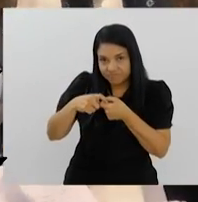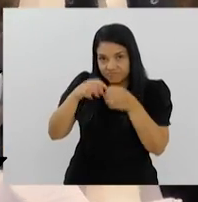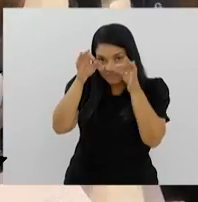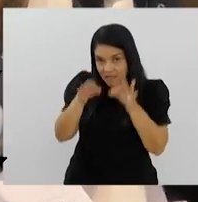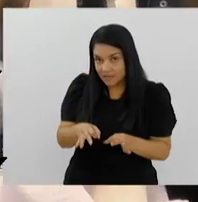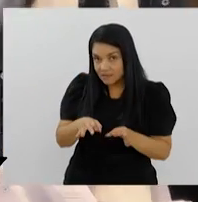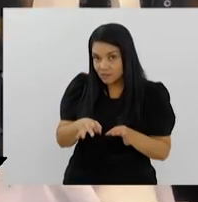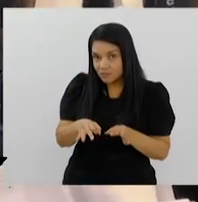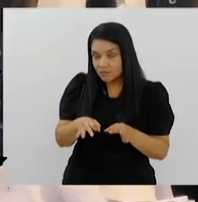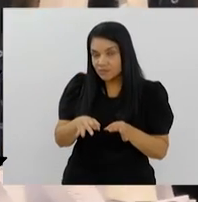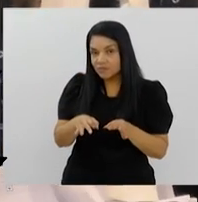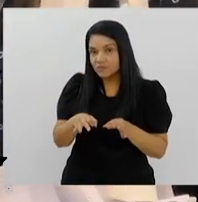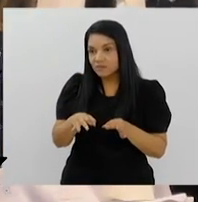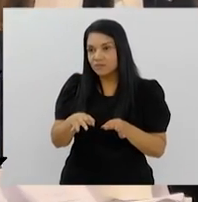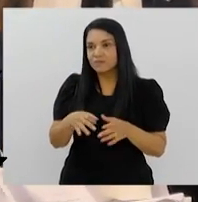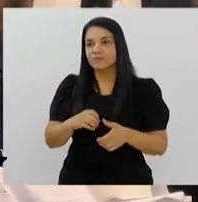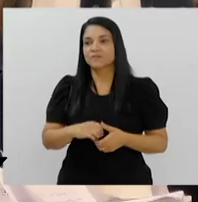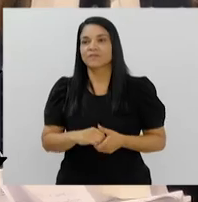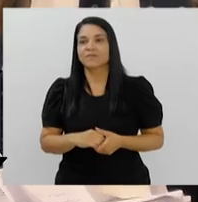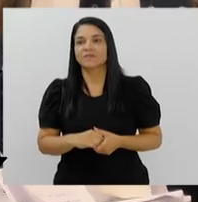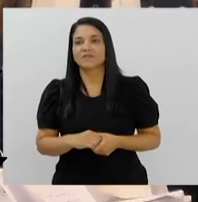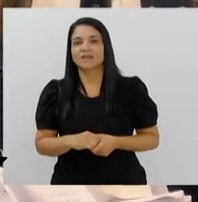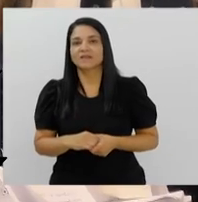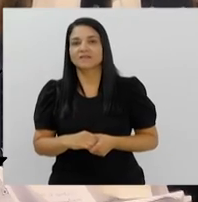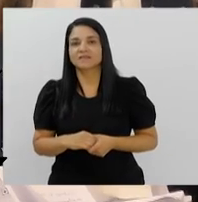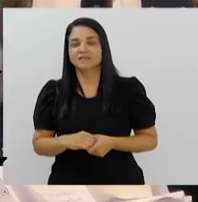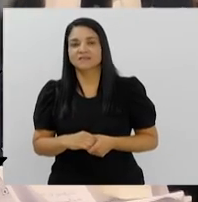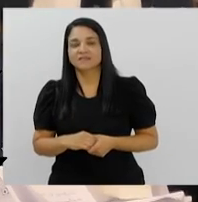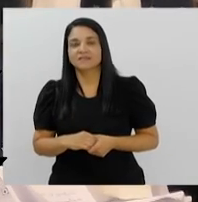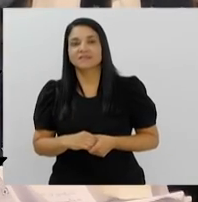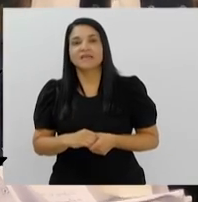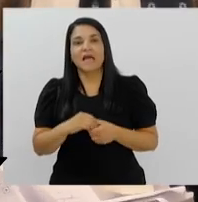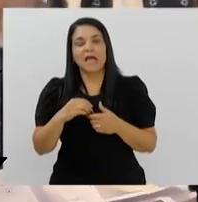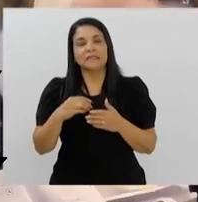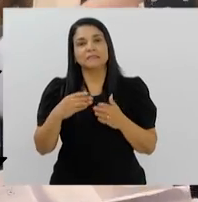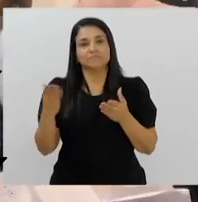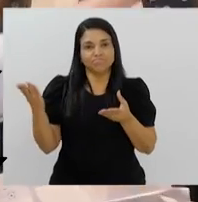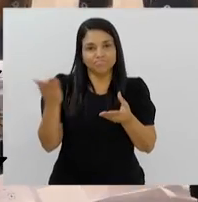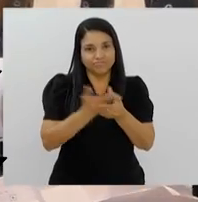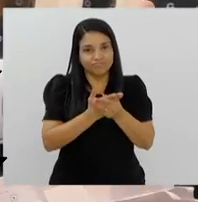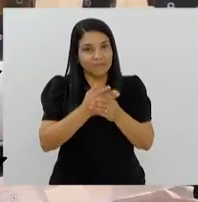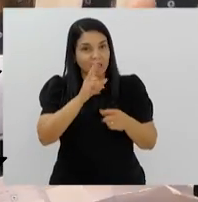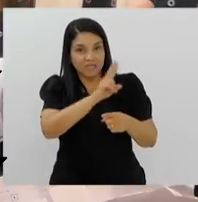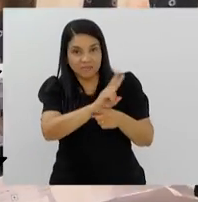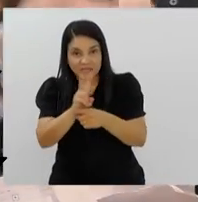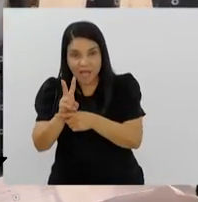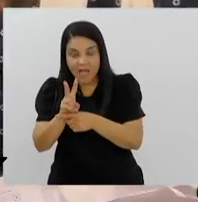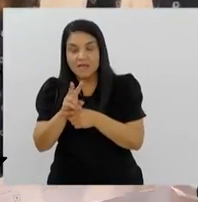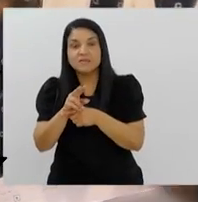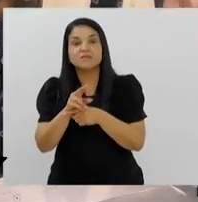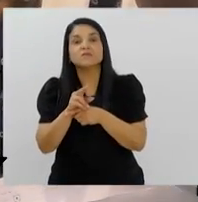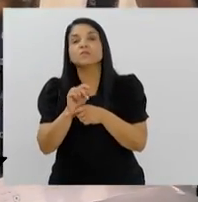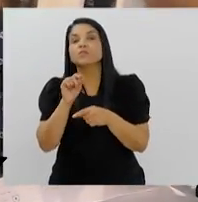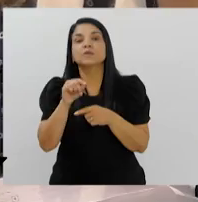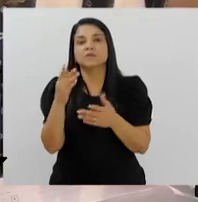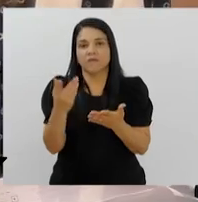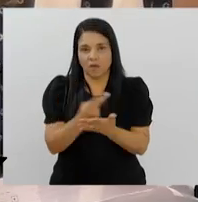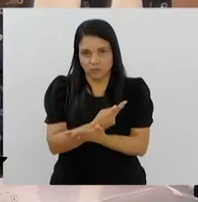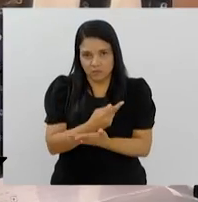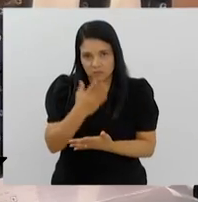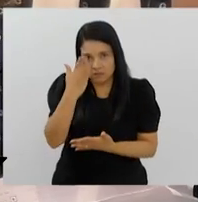hã as as não aí assim as liminares etc é isso que a gente precisa saber entende primeiro